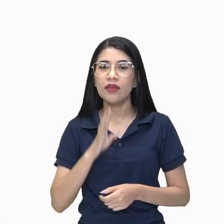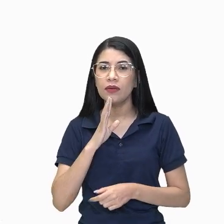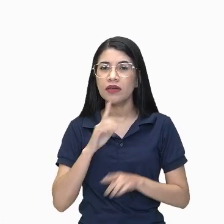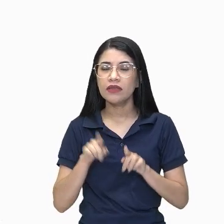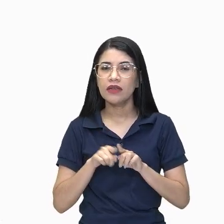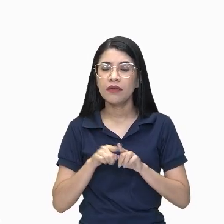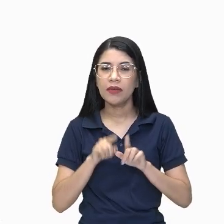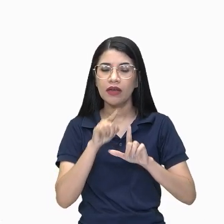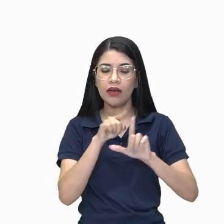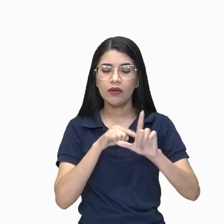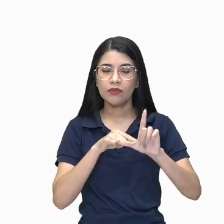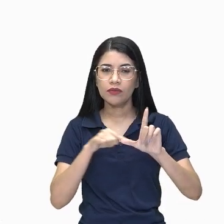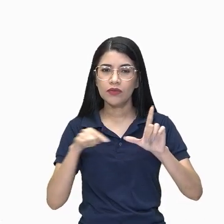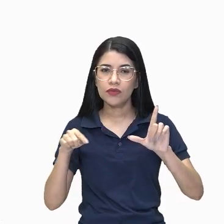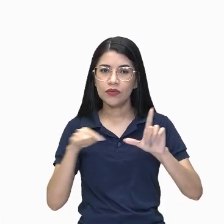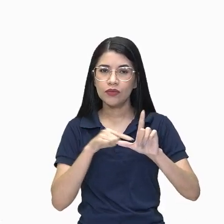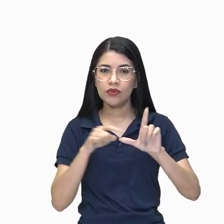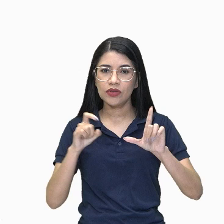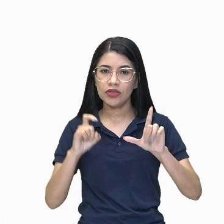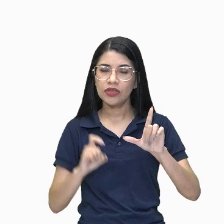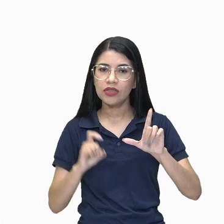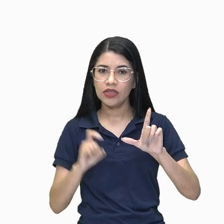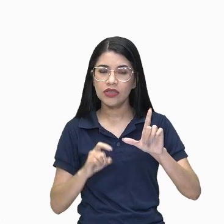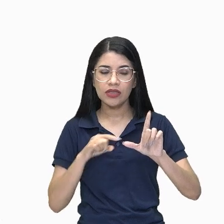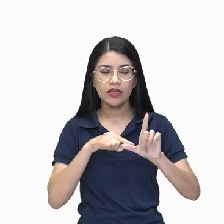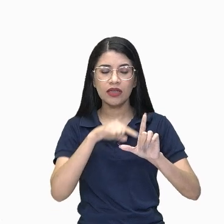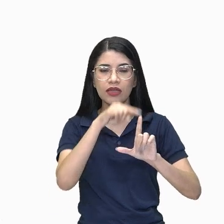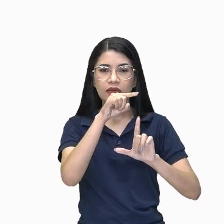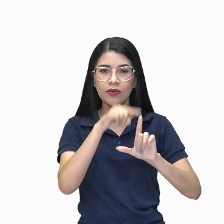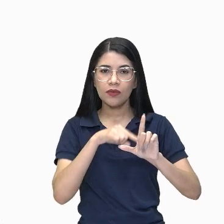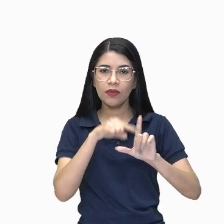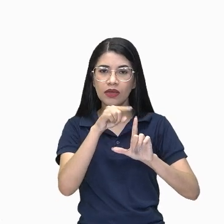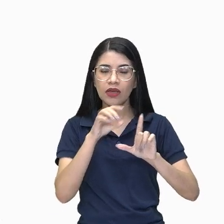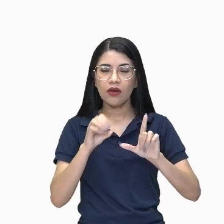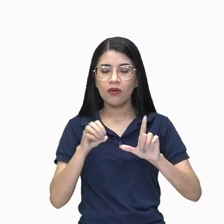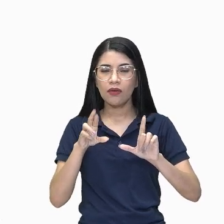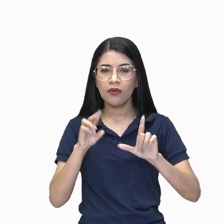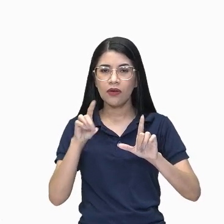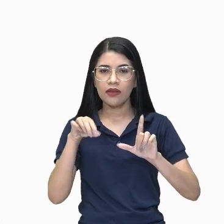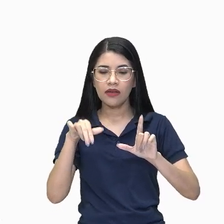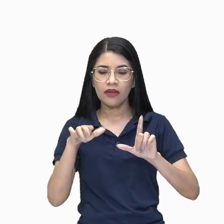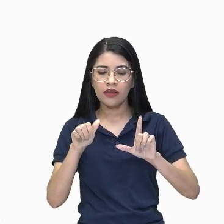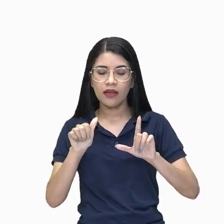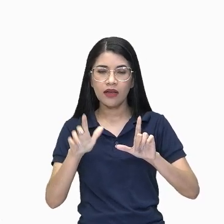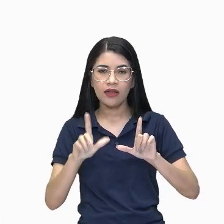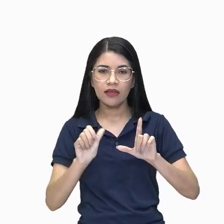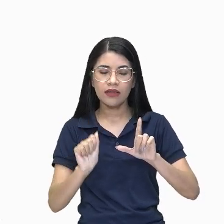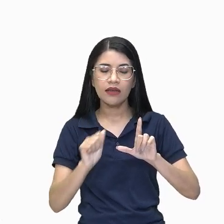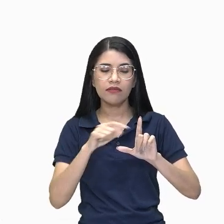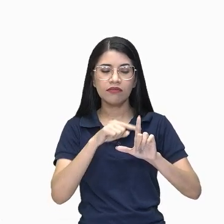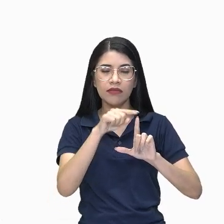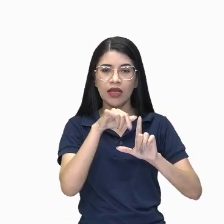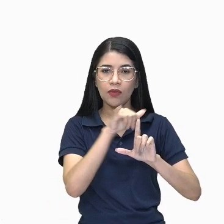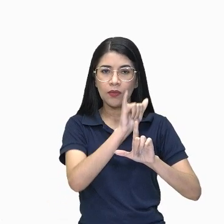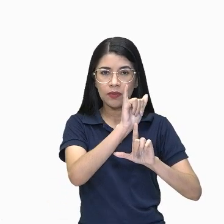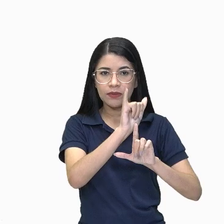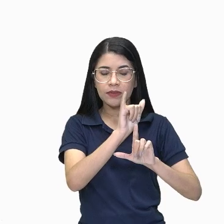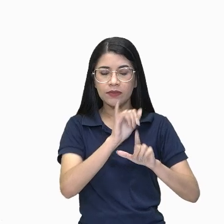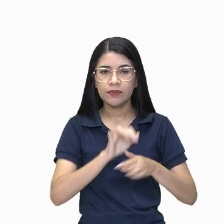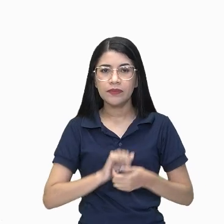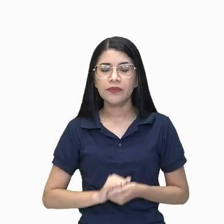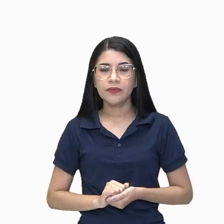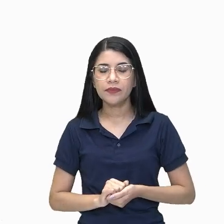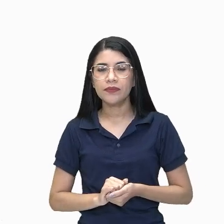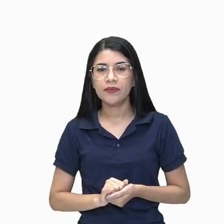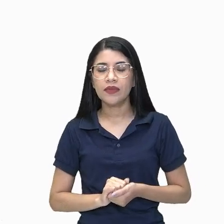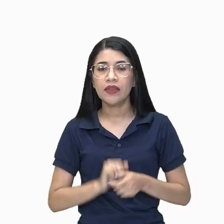em relação ao eixo por X, e o vertical, que nós chamamos de ordenada, e ali representamos pelo Y.